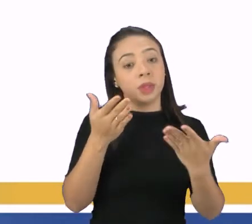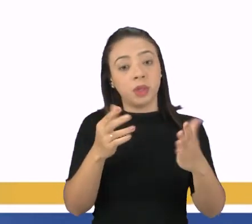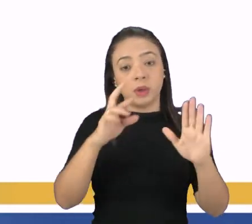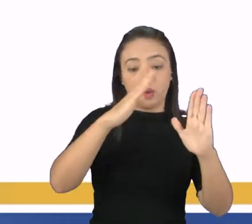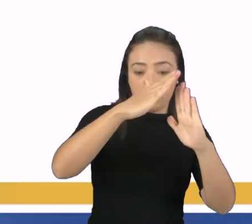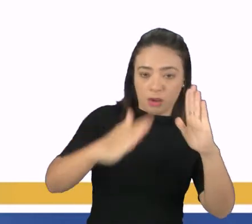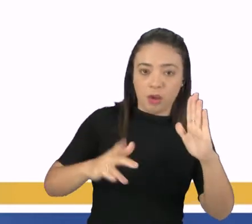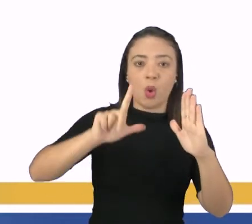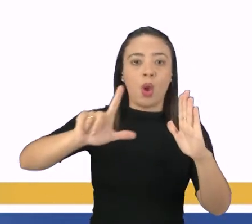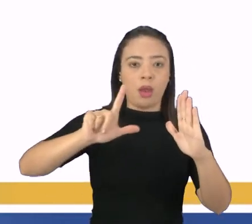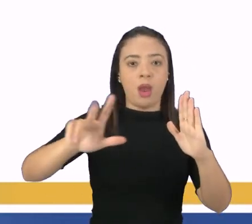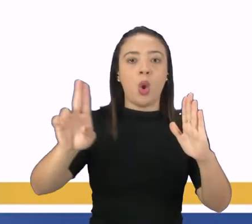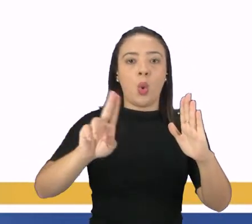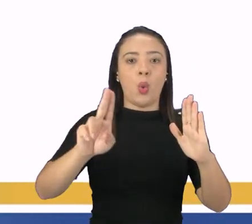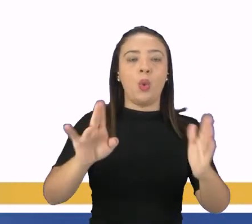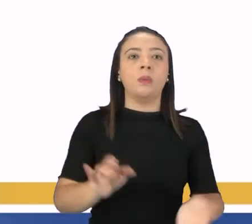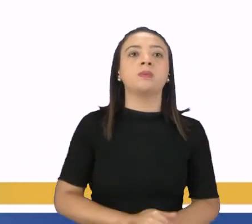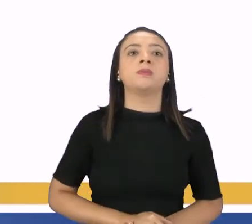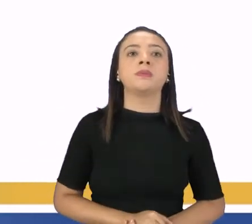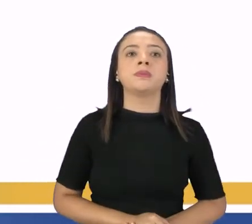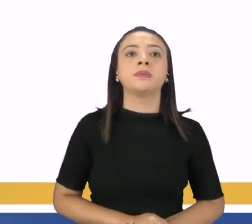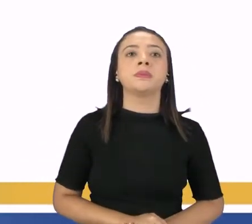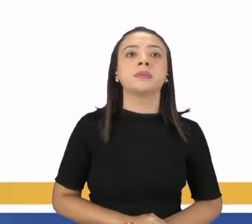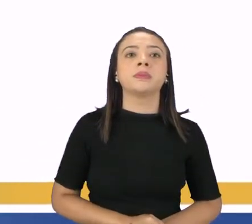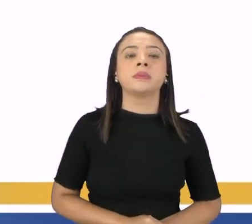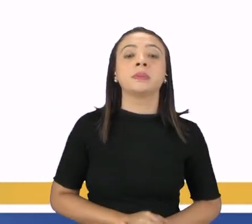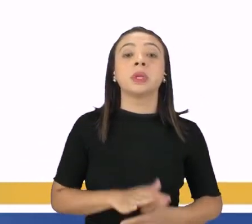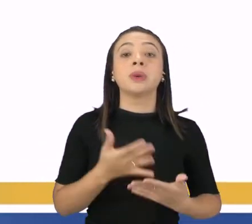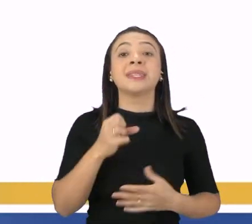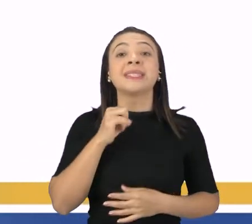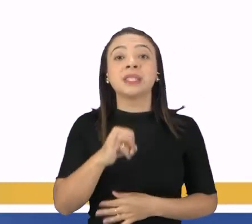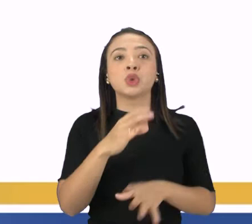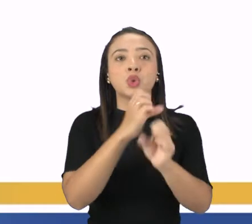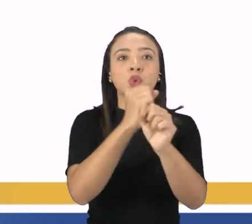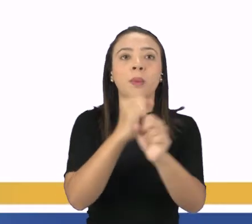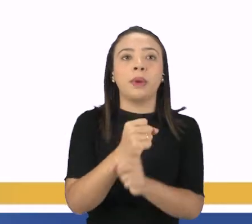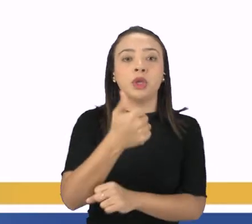L. Observe que, se a gente somar 12 mais